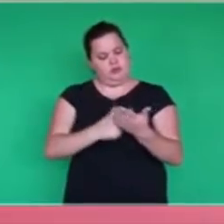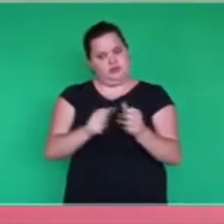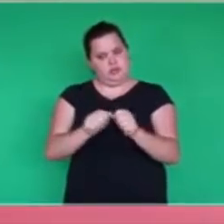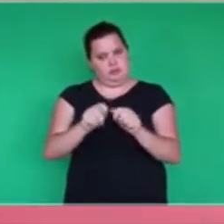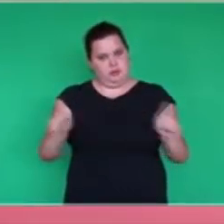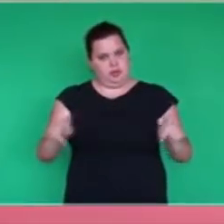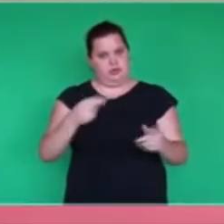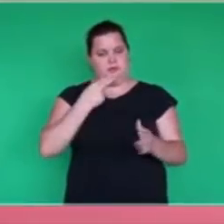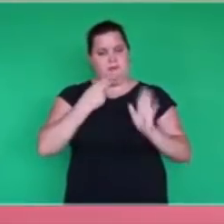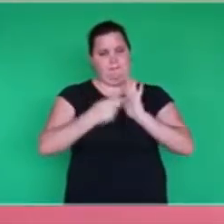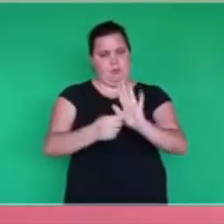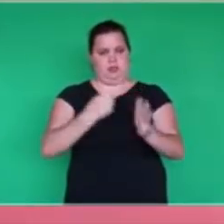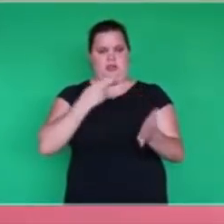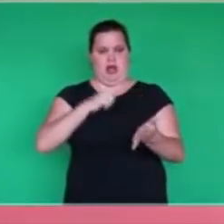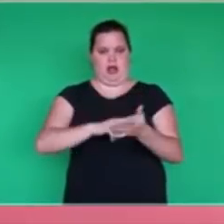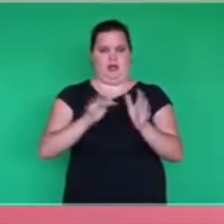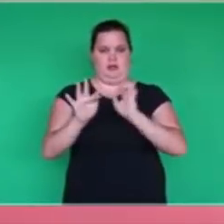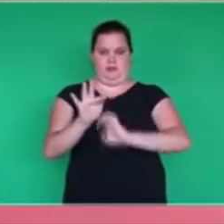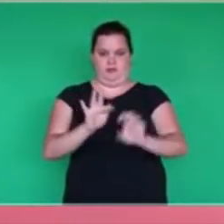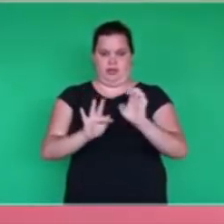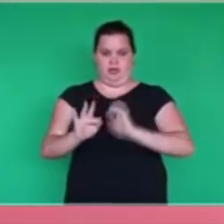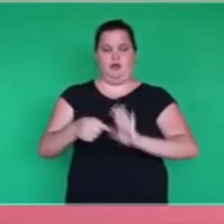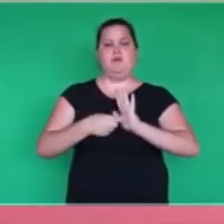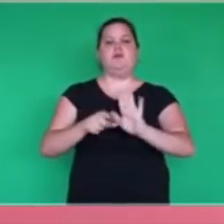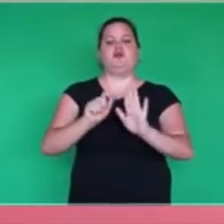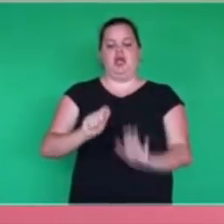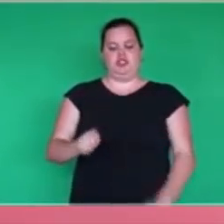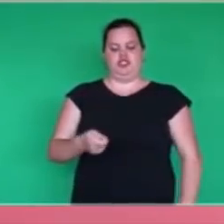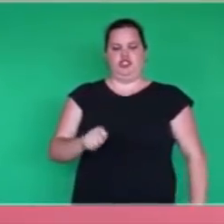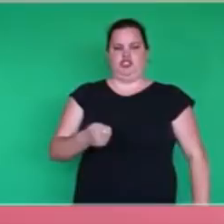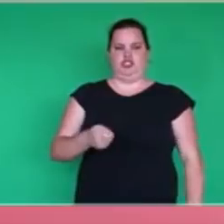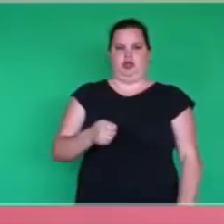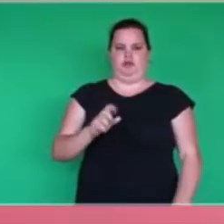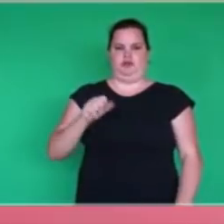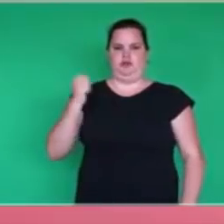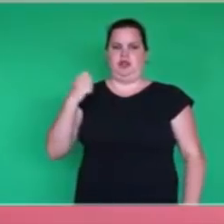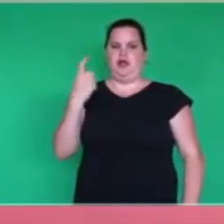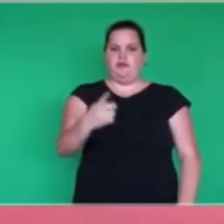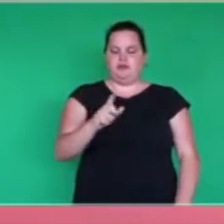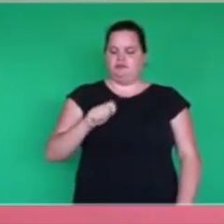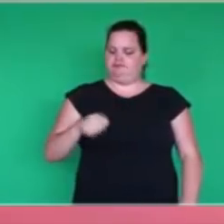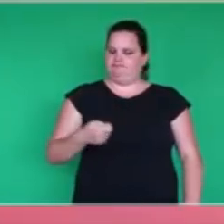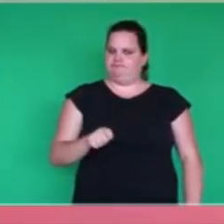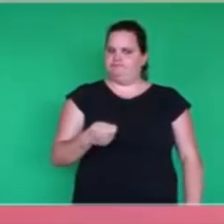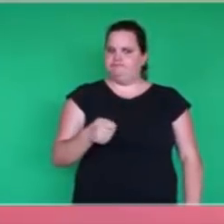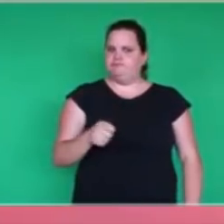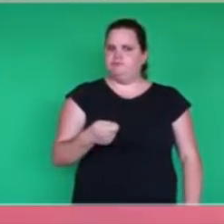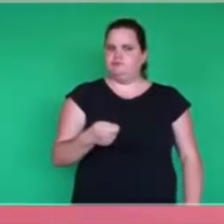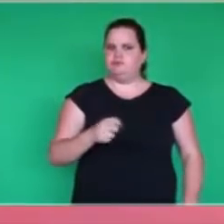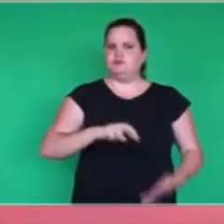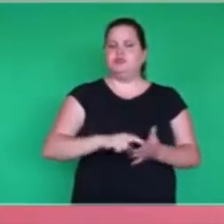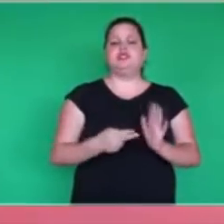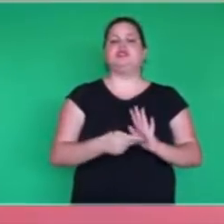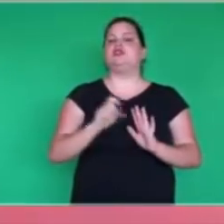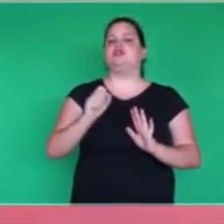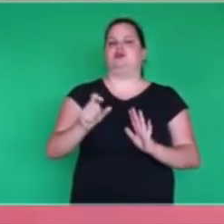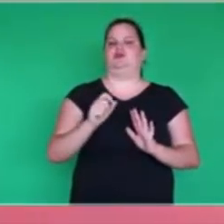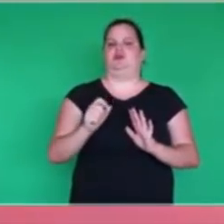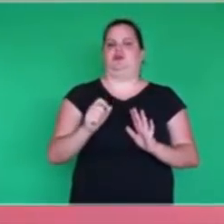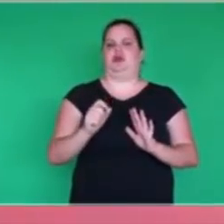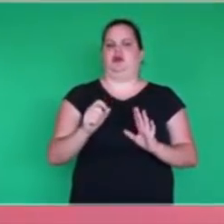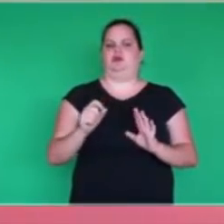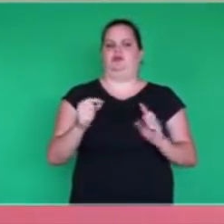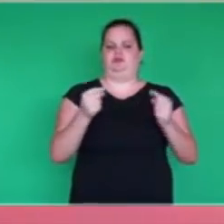Filadélfia, aquele que tem a chave, é ele que tem a chave. A chave de Davi está relacionada tanto